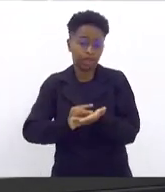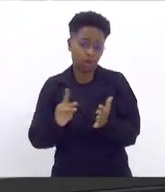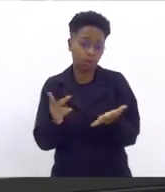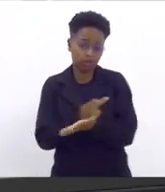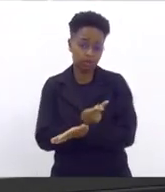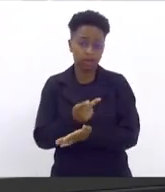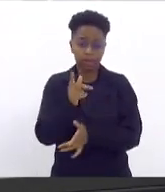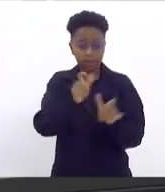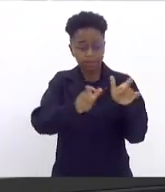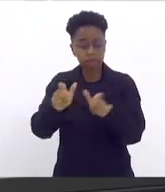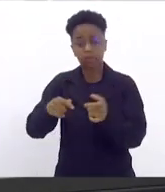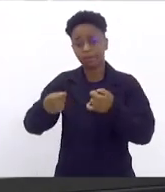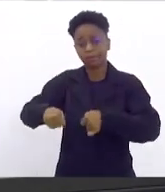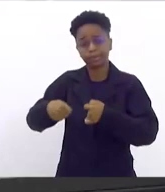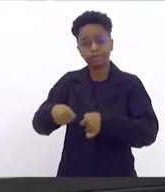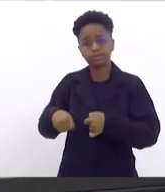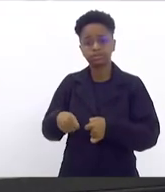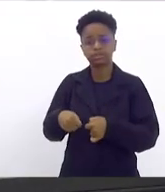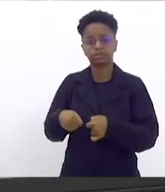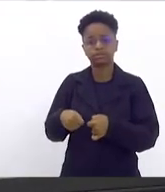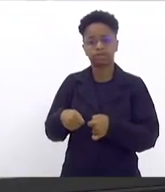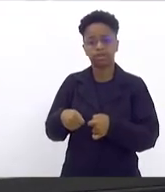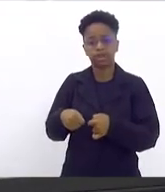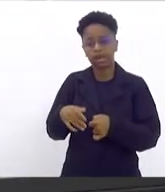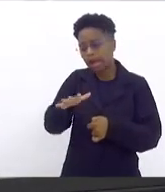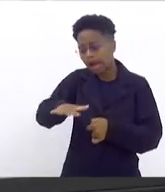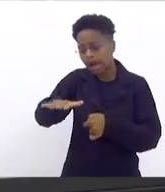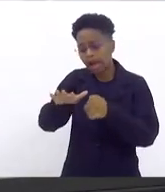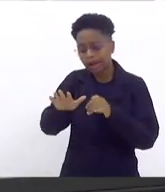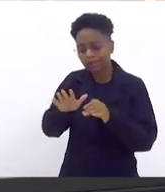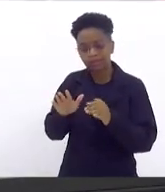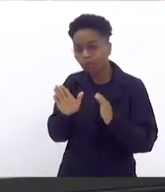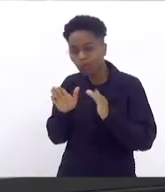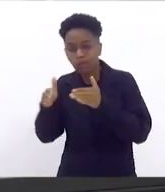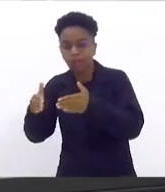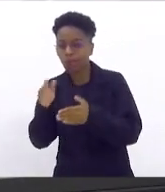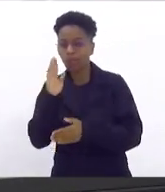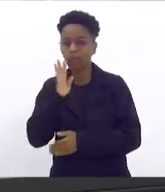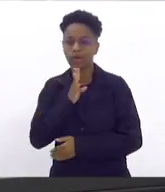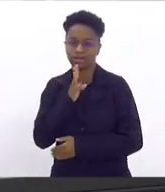pessoas precisam entrar dentro deste universo cada vez mais produtivas. Então,